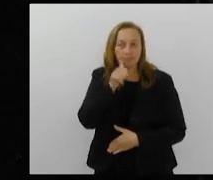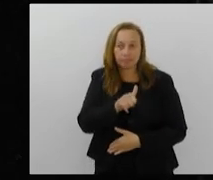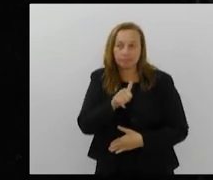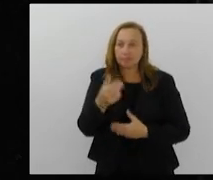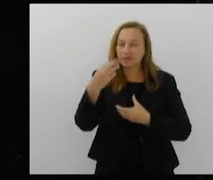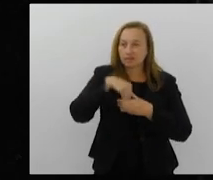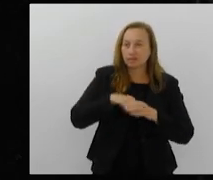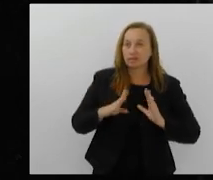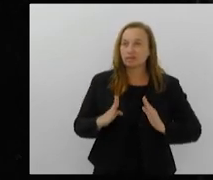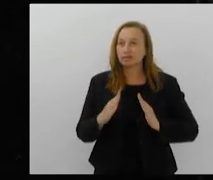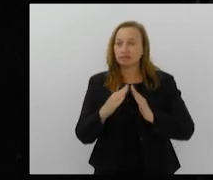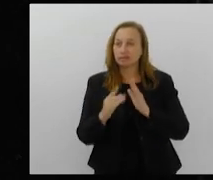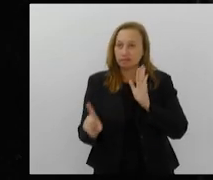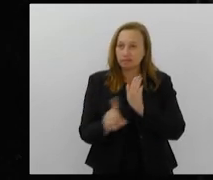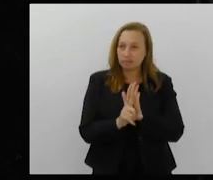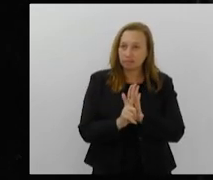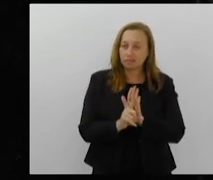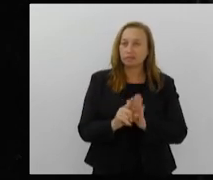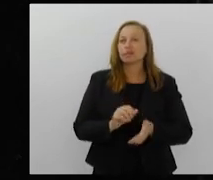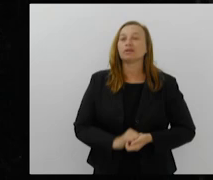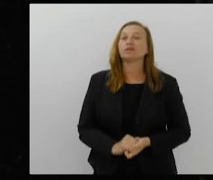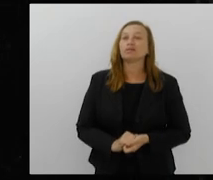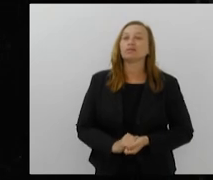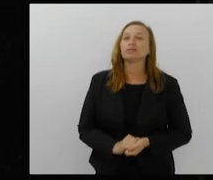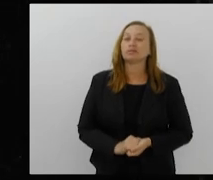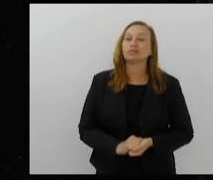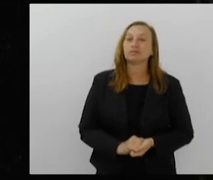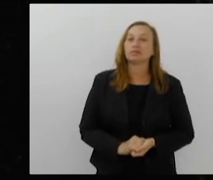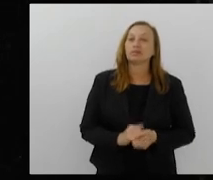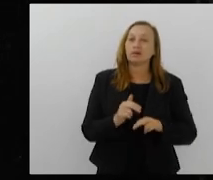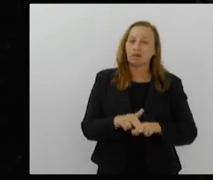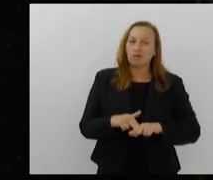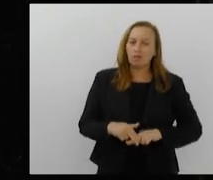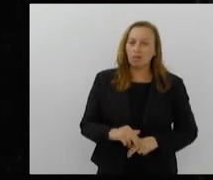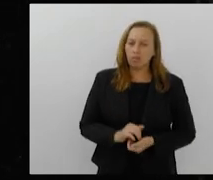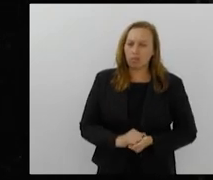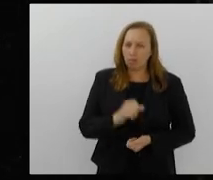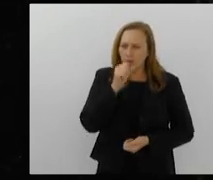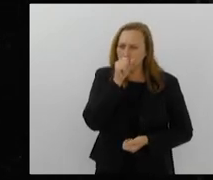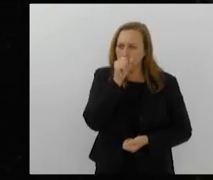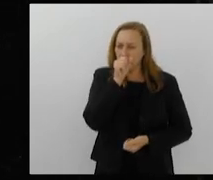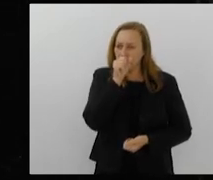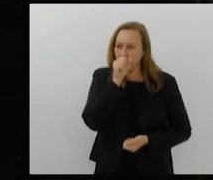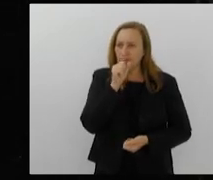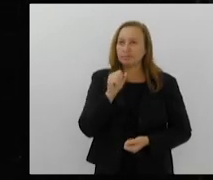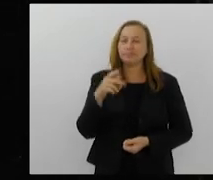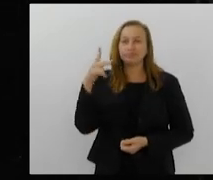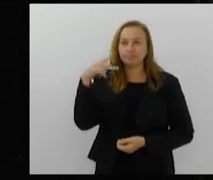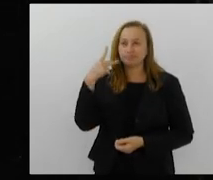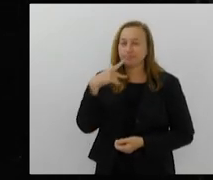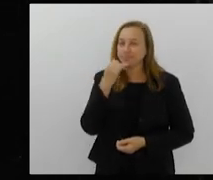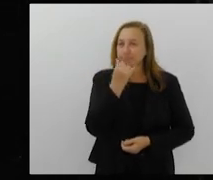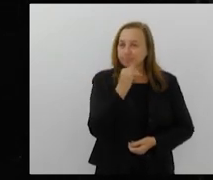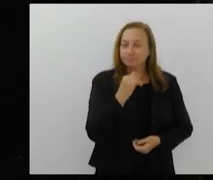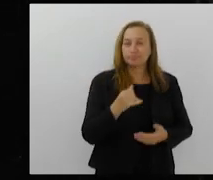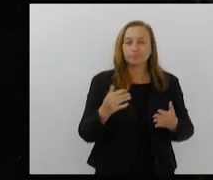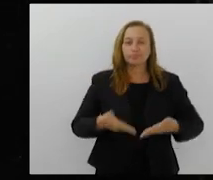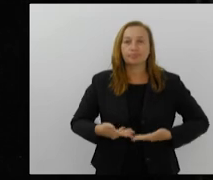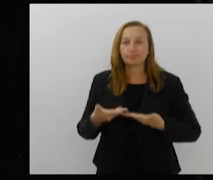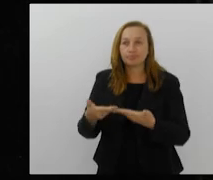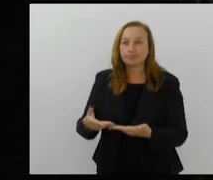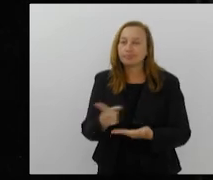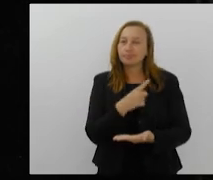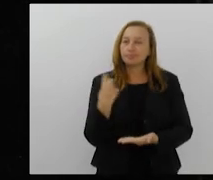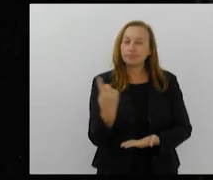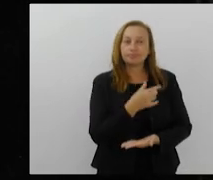dentro das casas legislativas. Portanto, hoje, o Parlamento Fluminense oferece às